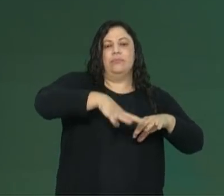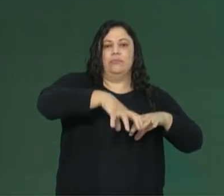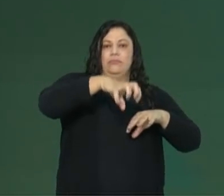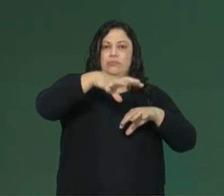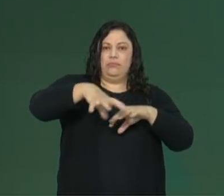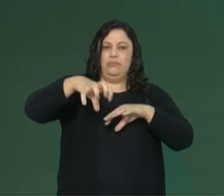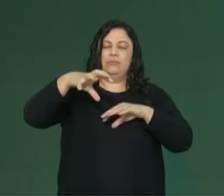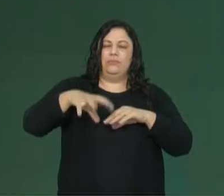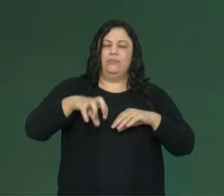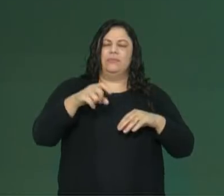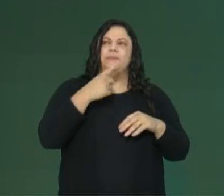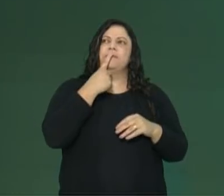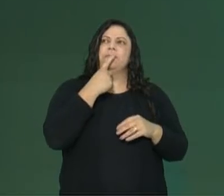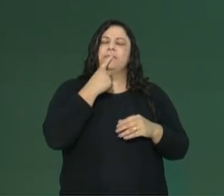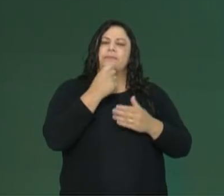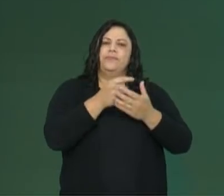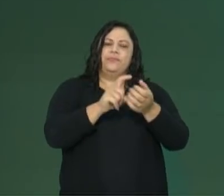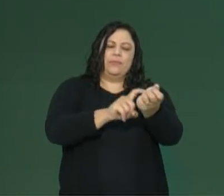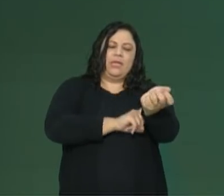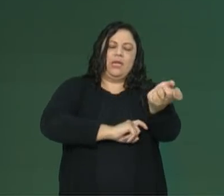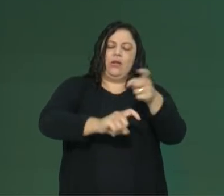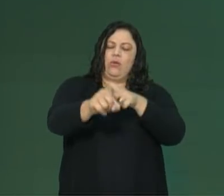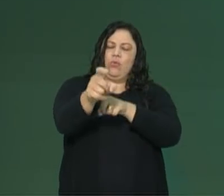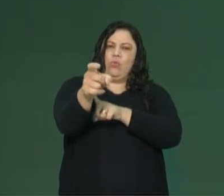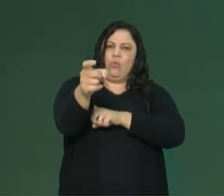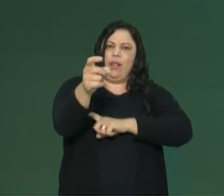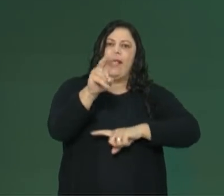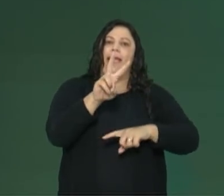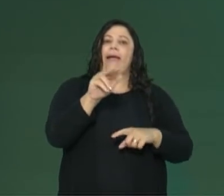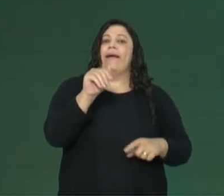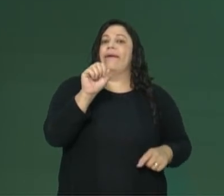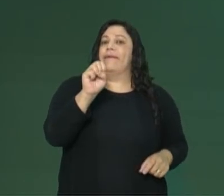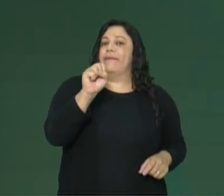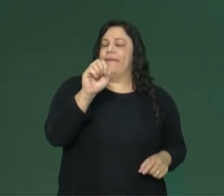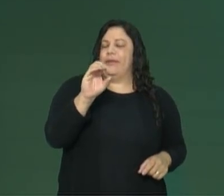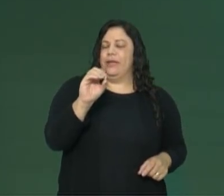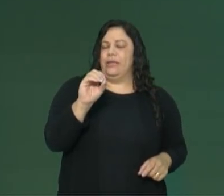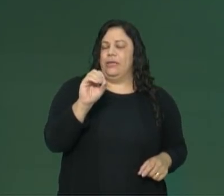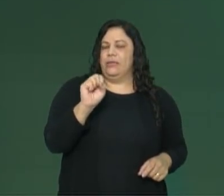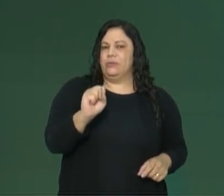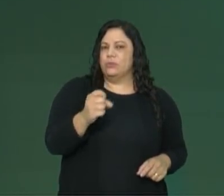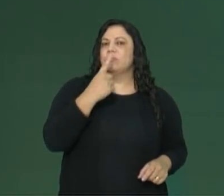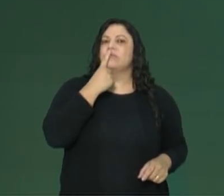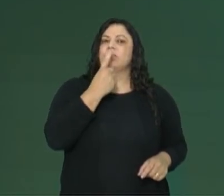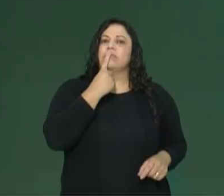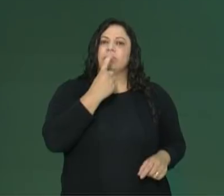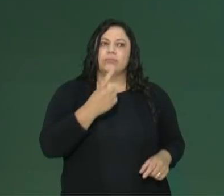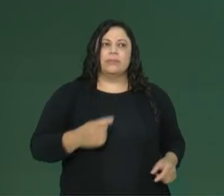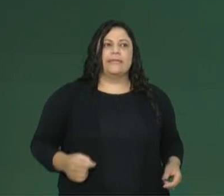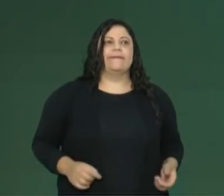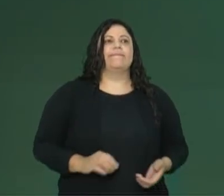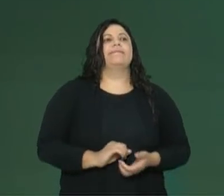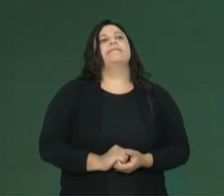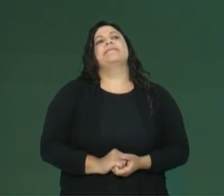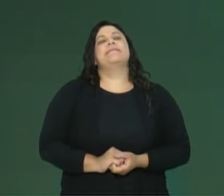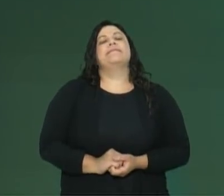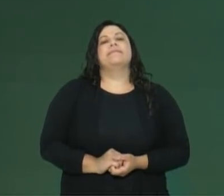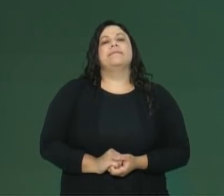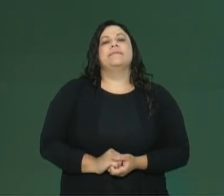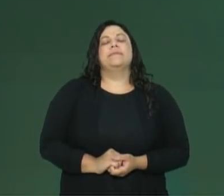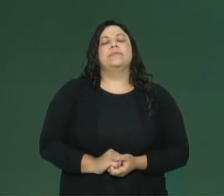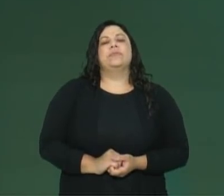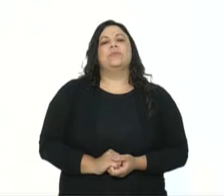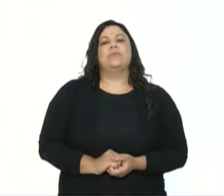vasos sanguíneos. Polvos e lulas são uma exceção dentro de moluscos. Continuando. Primeira perguntinha de